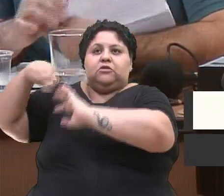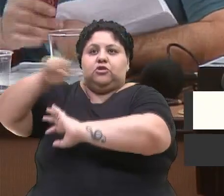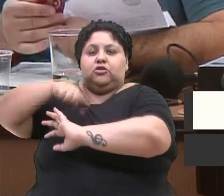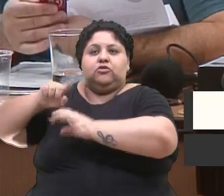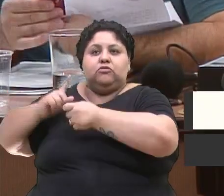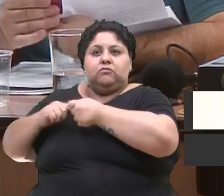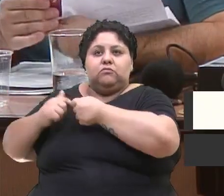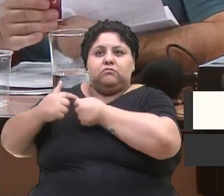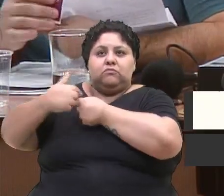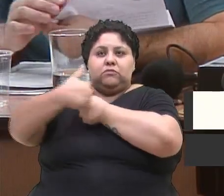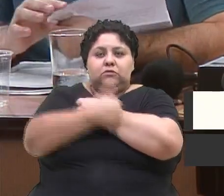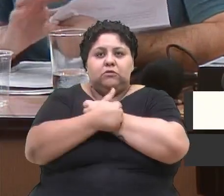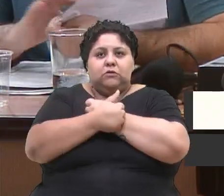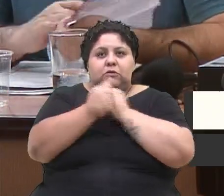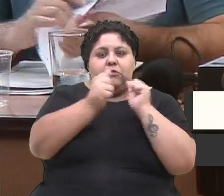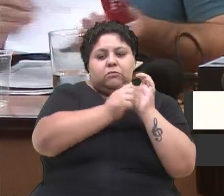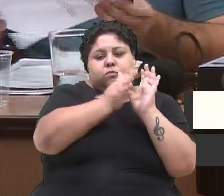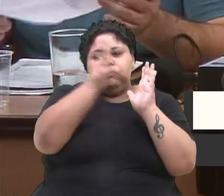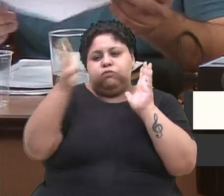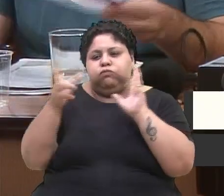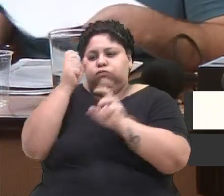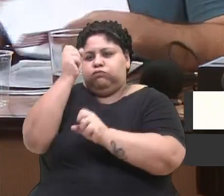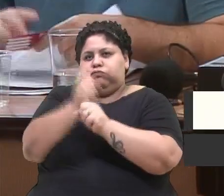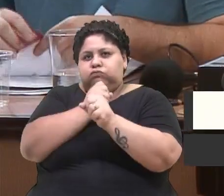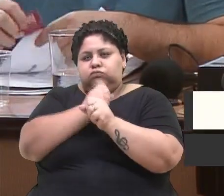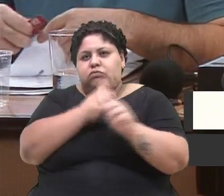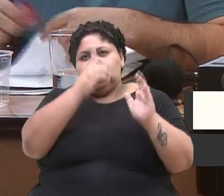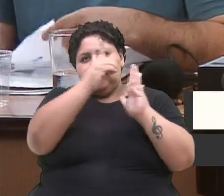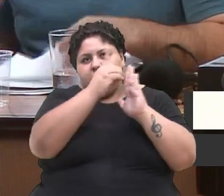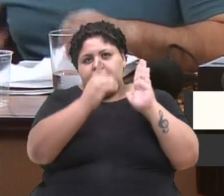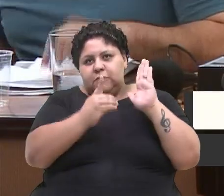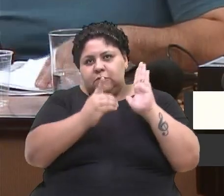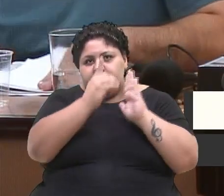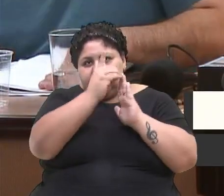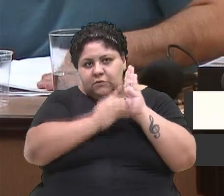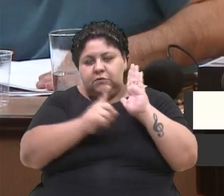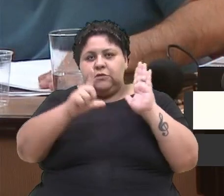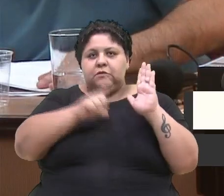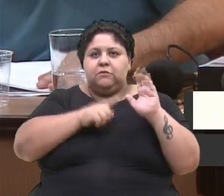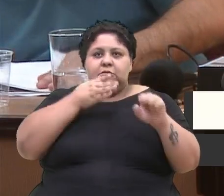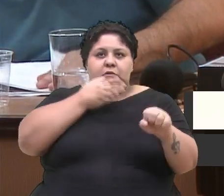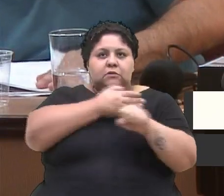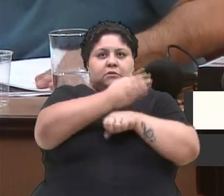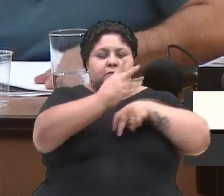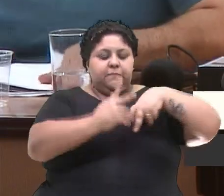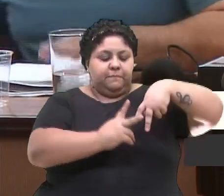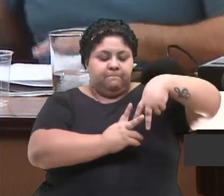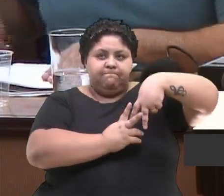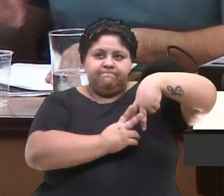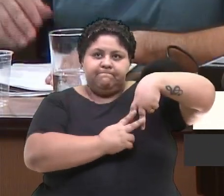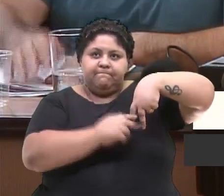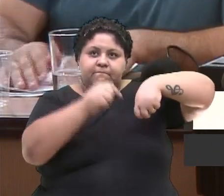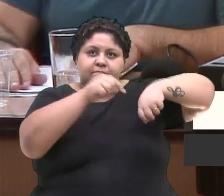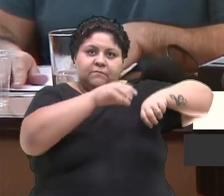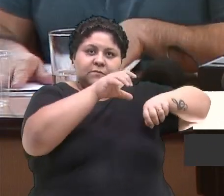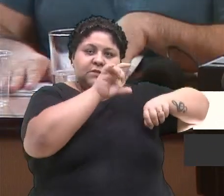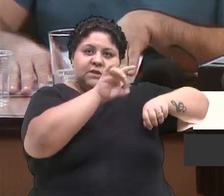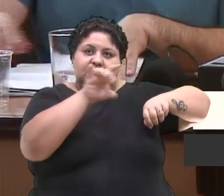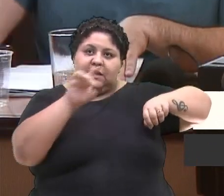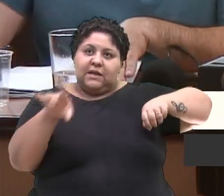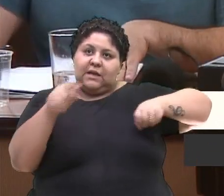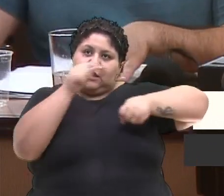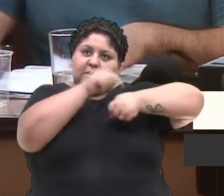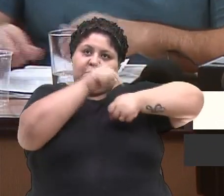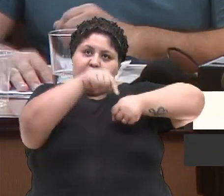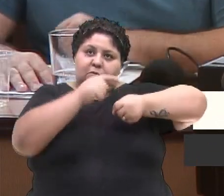que durante anos e décadas tivemos a participação da maçonaria em cada momento de nossa cidade. E aqui